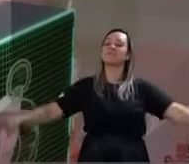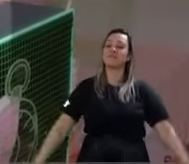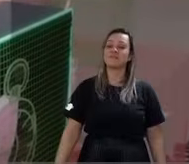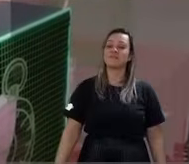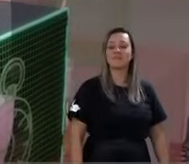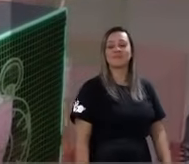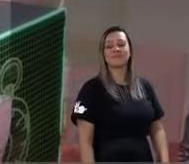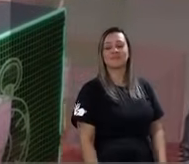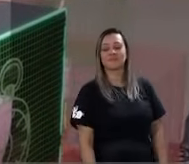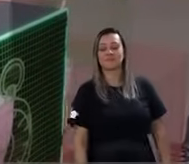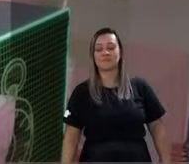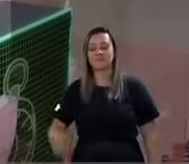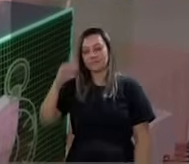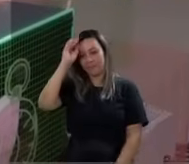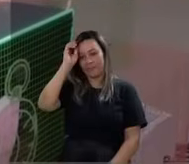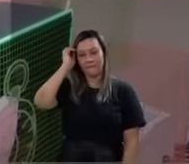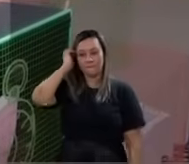levará.